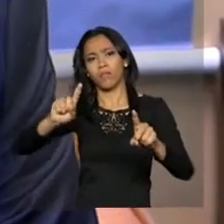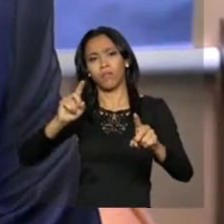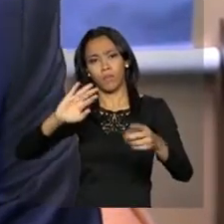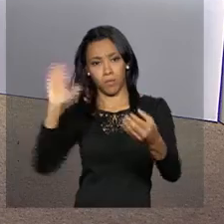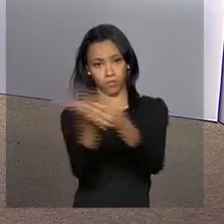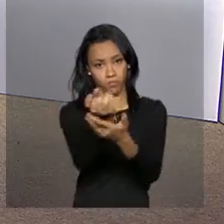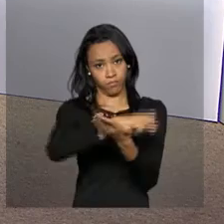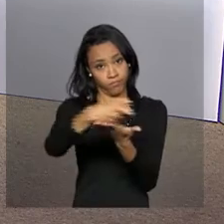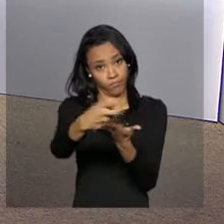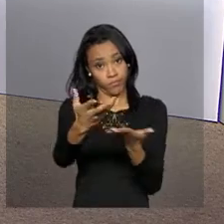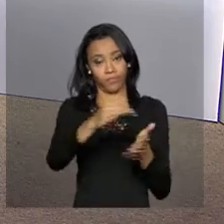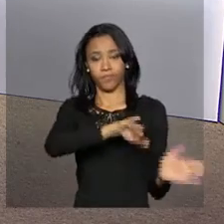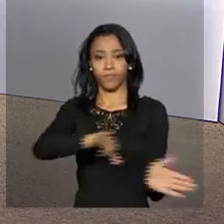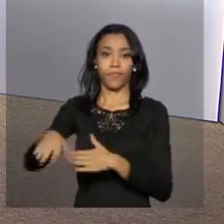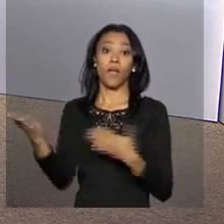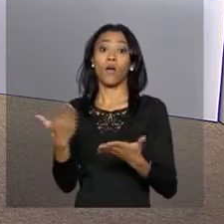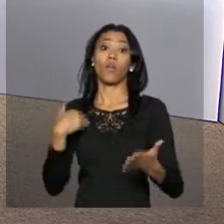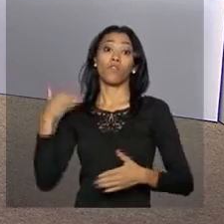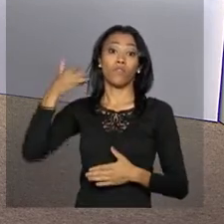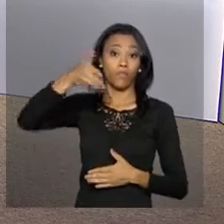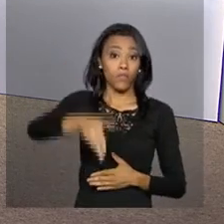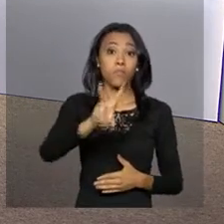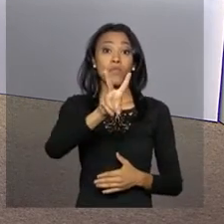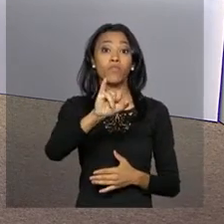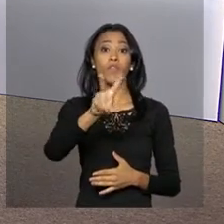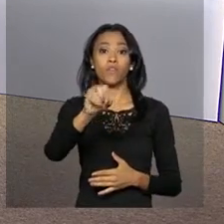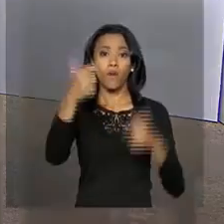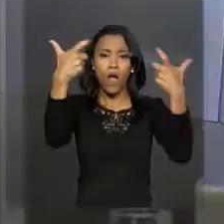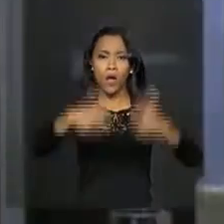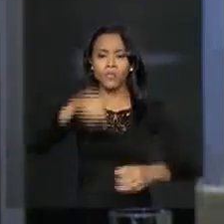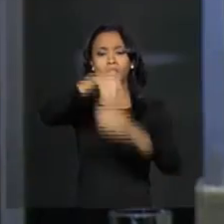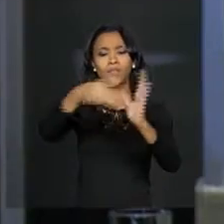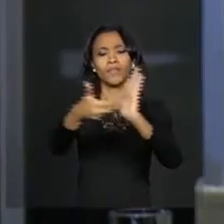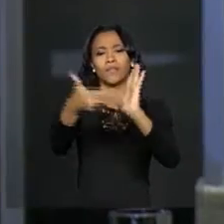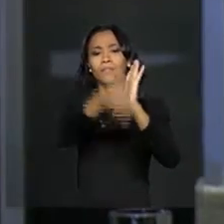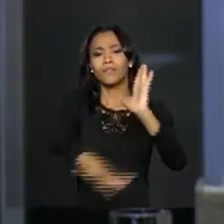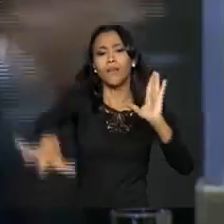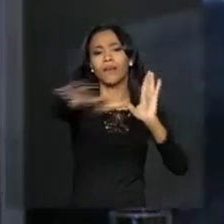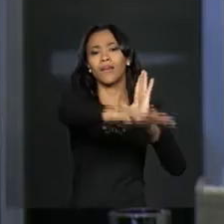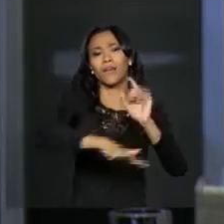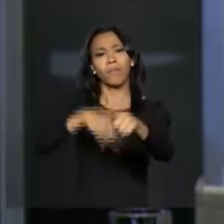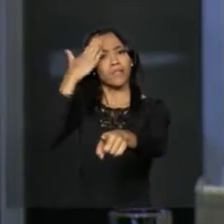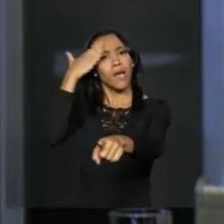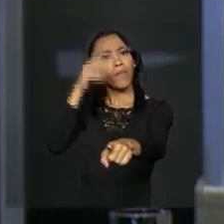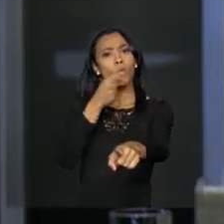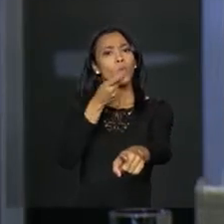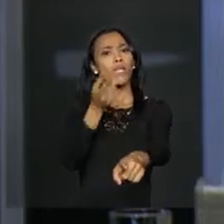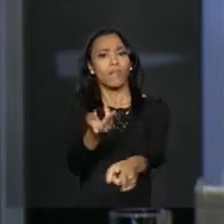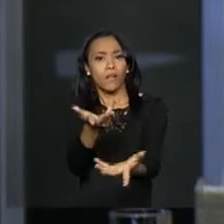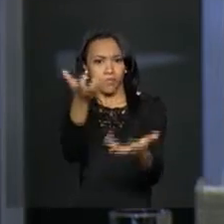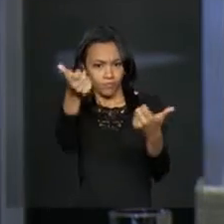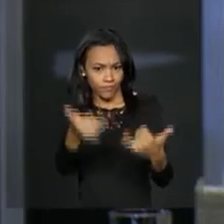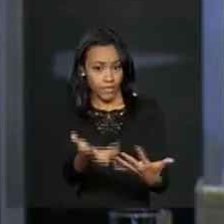importante. Nós vamos agora ao vivo acompanhar imagens lá do plenário da Câmara dos Deputados para acompanhar aí a fala do deputado